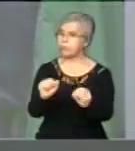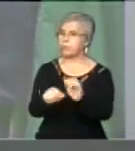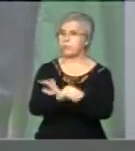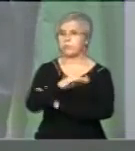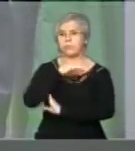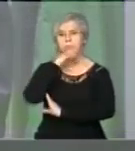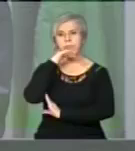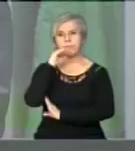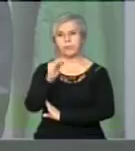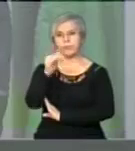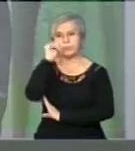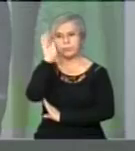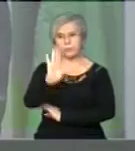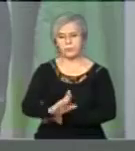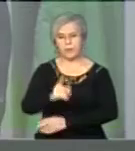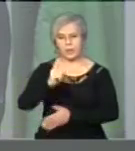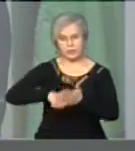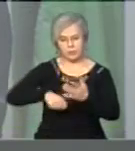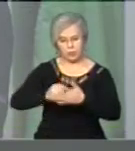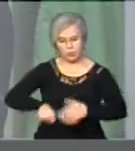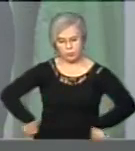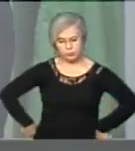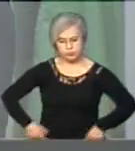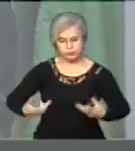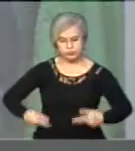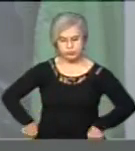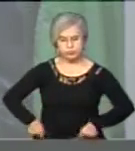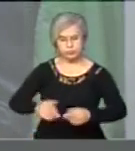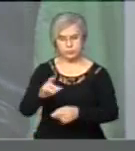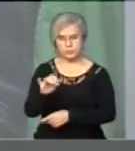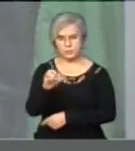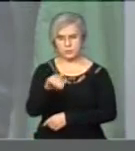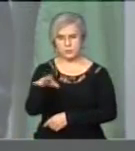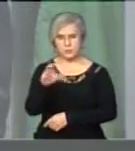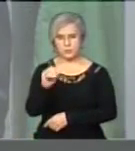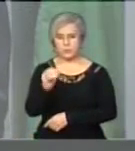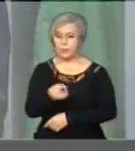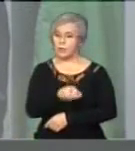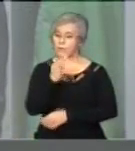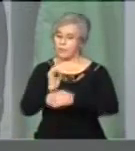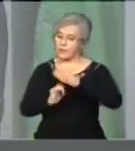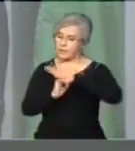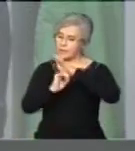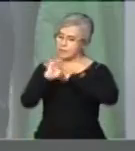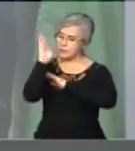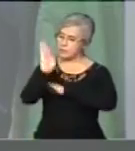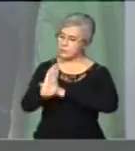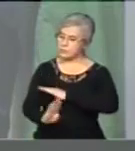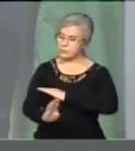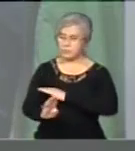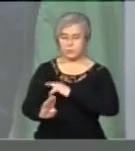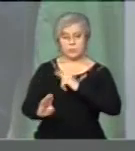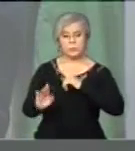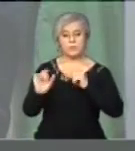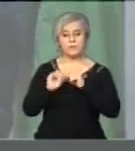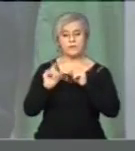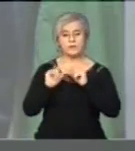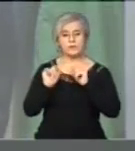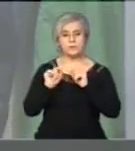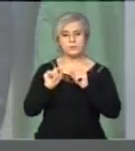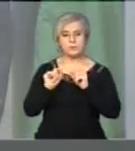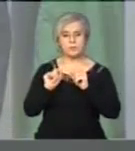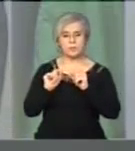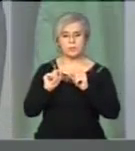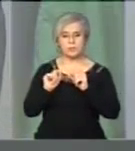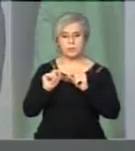custos do nosso país. Para se ter uma ideia, por exemplo, diversas empresas brasileiras estão transferindo as suas operações para